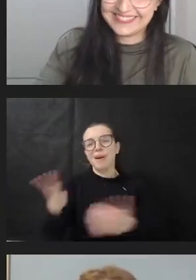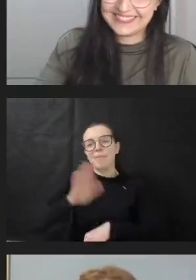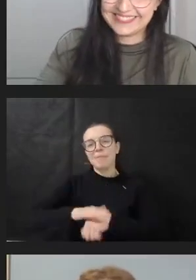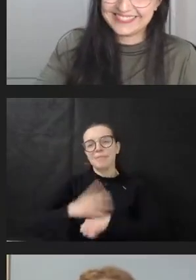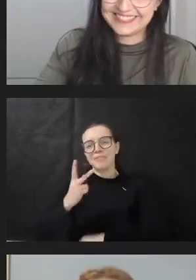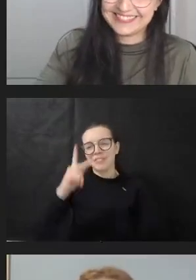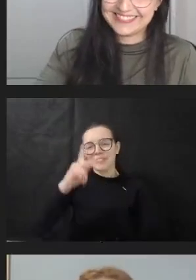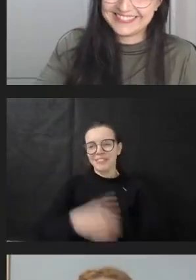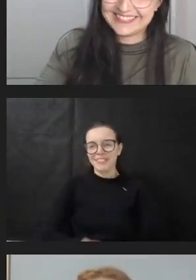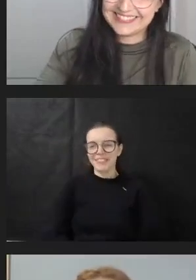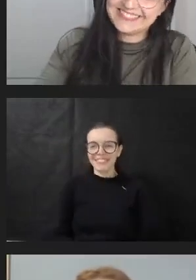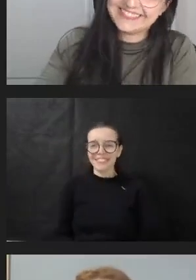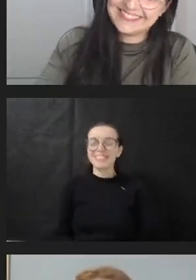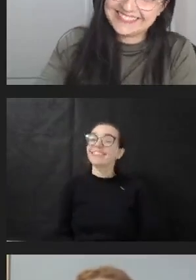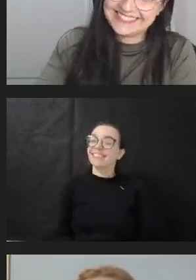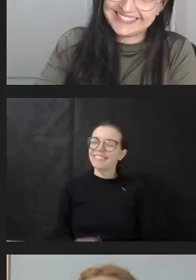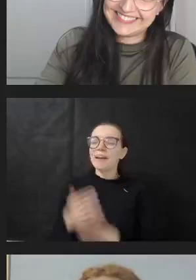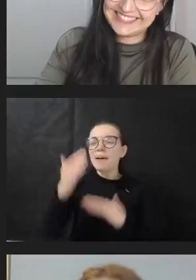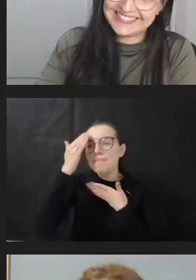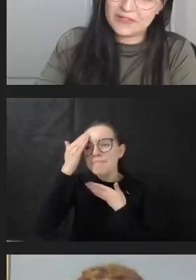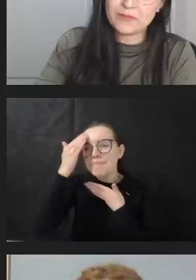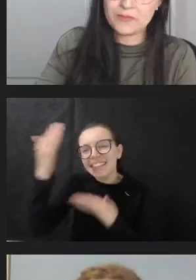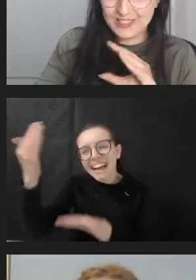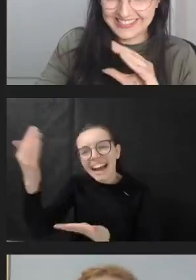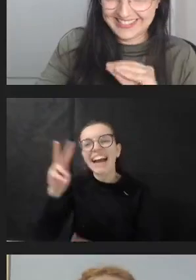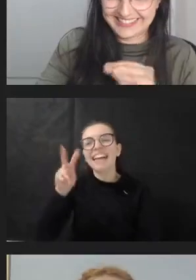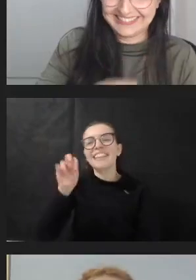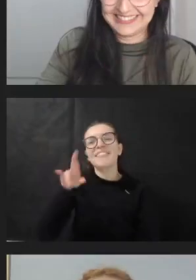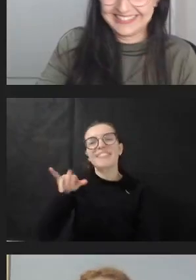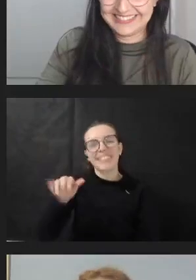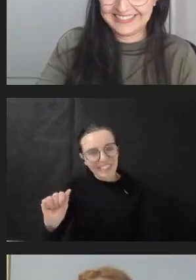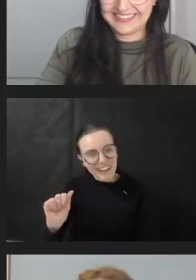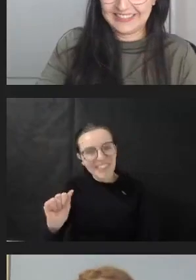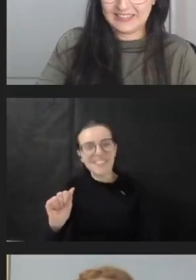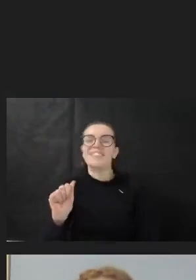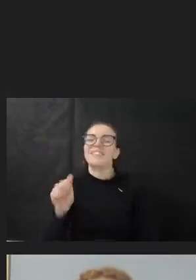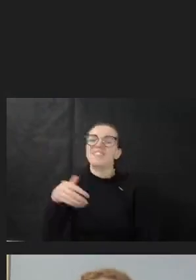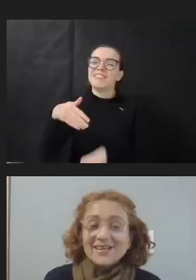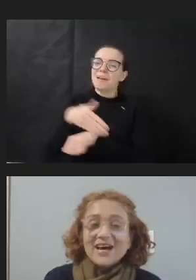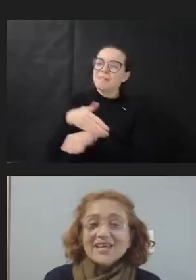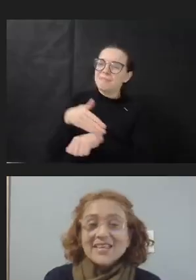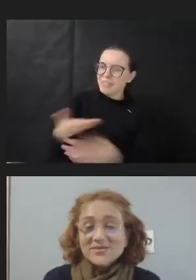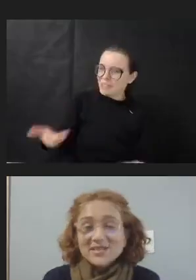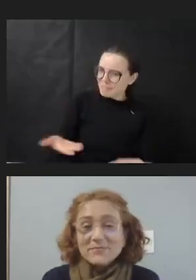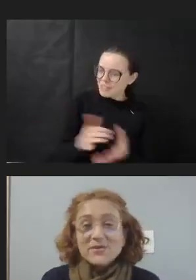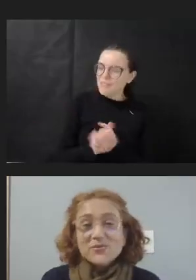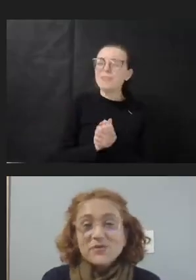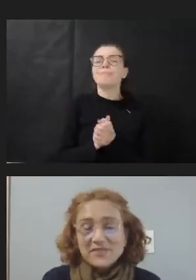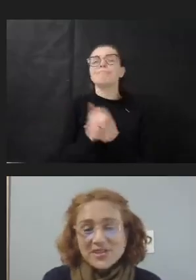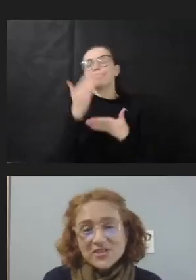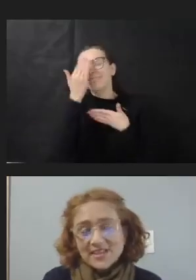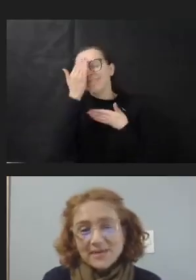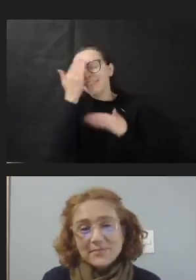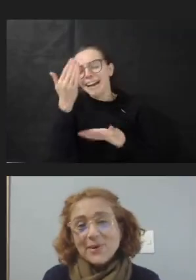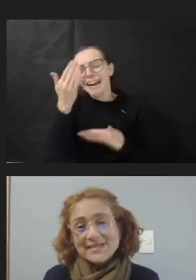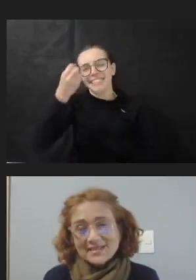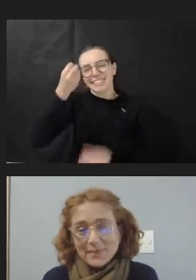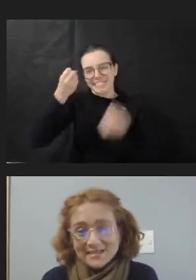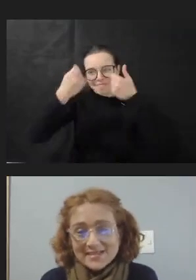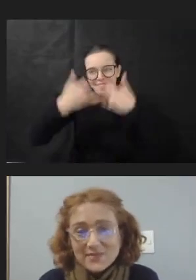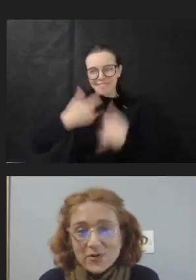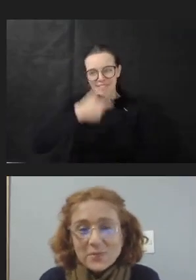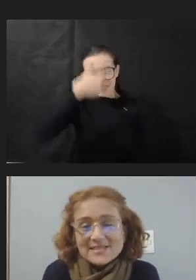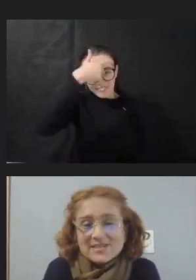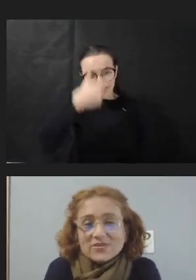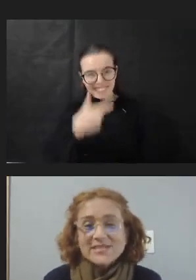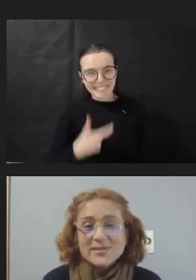Oi, Vitória, muito obrigada pela apresentação, né, pela consideração. Agradeço também o convite, né, para participar